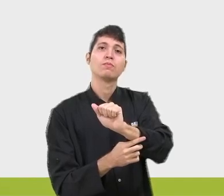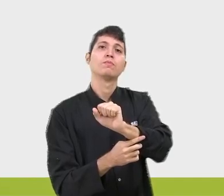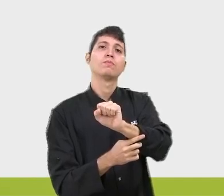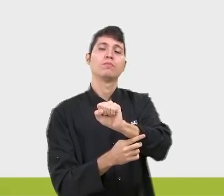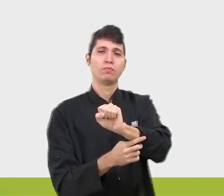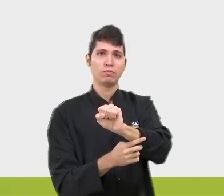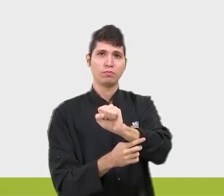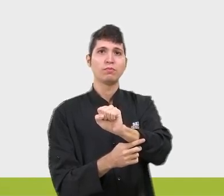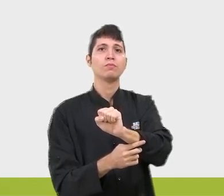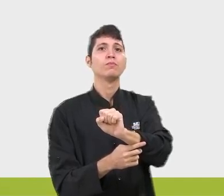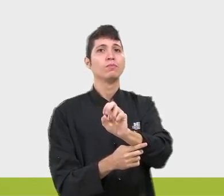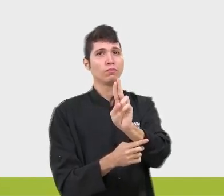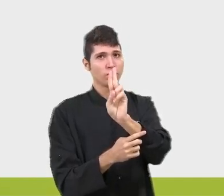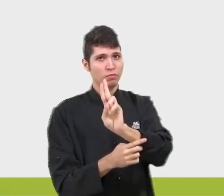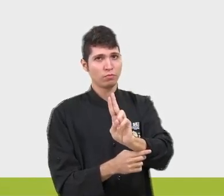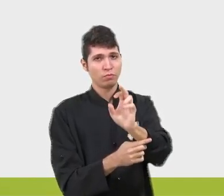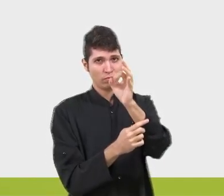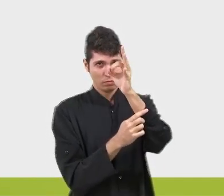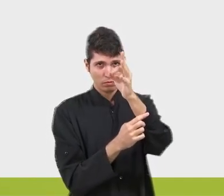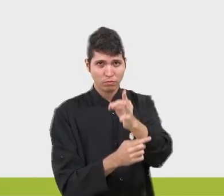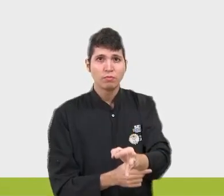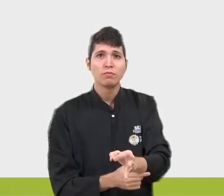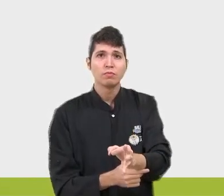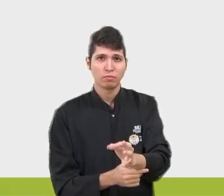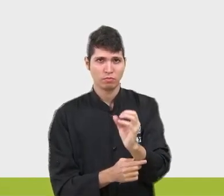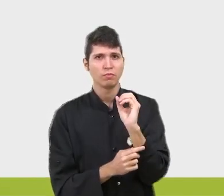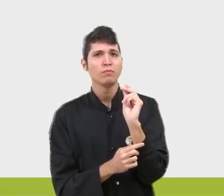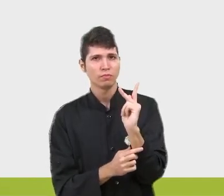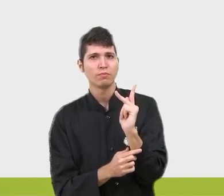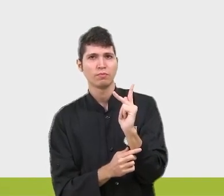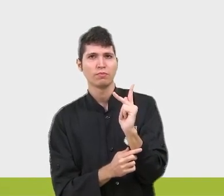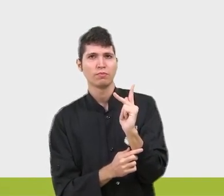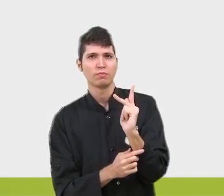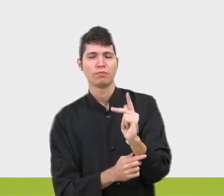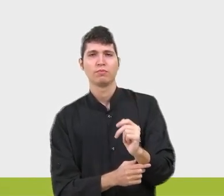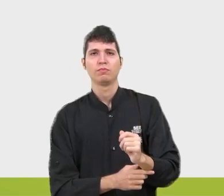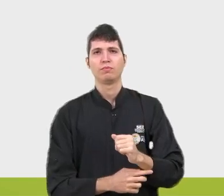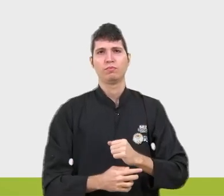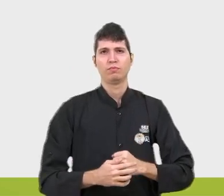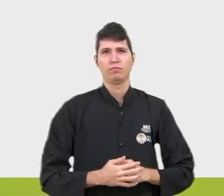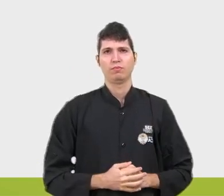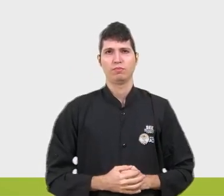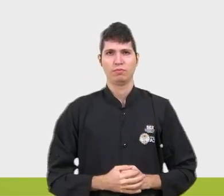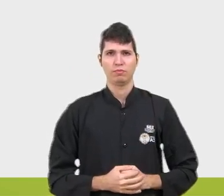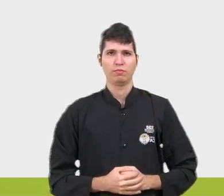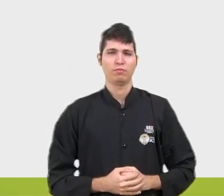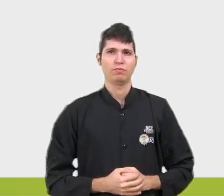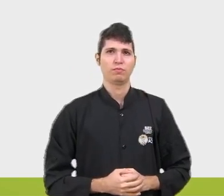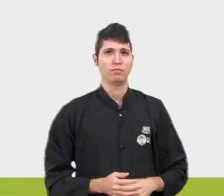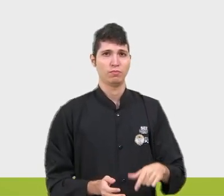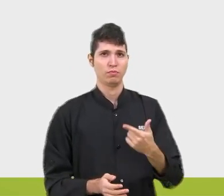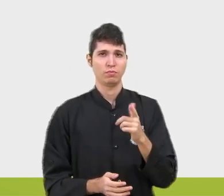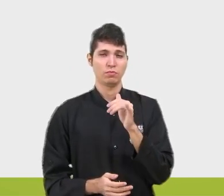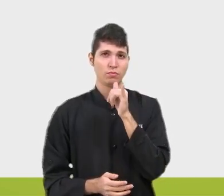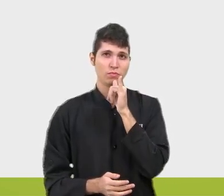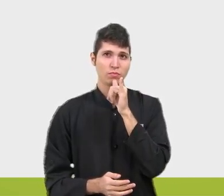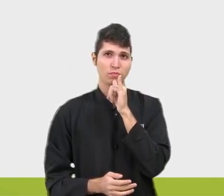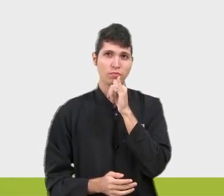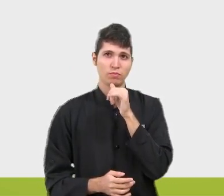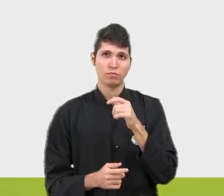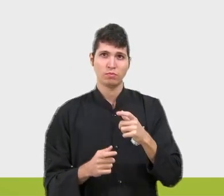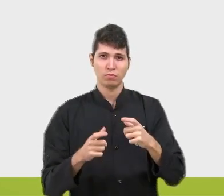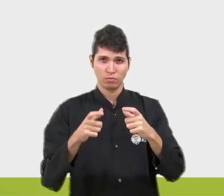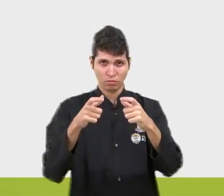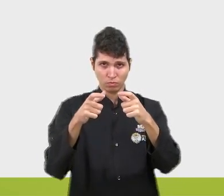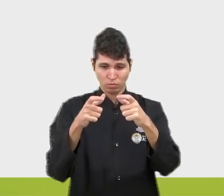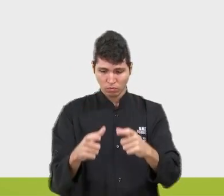o uso adequado, tá bom? Outro exemplo é o uso de onde. Você só vai